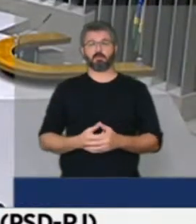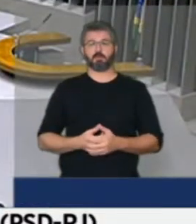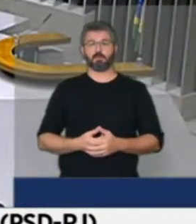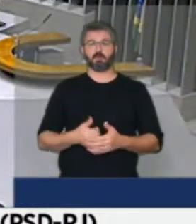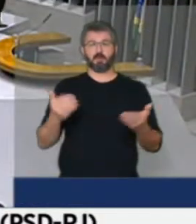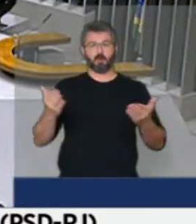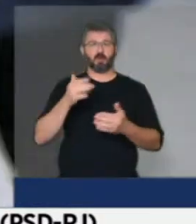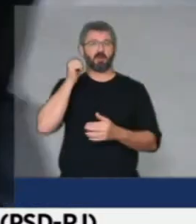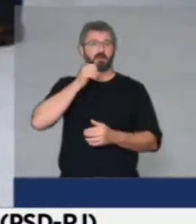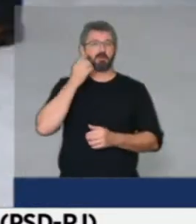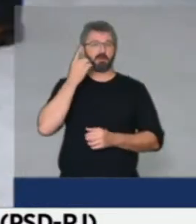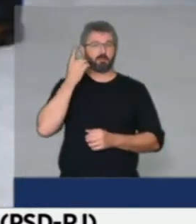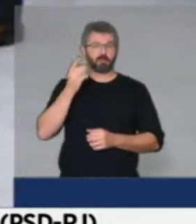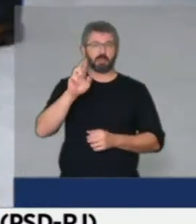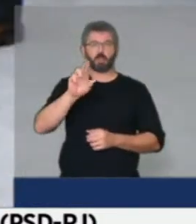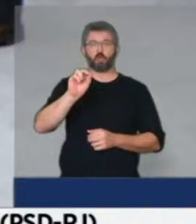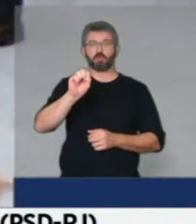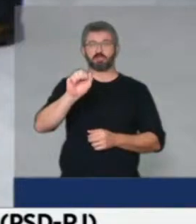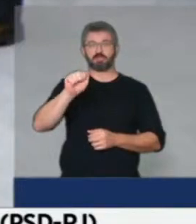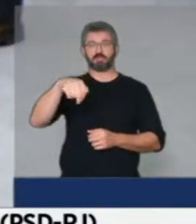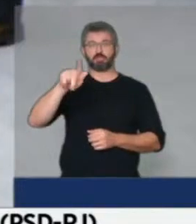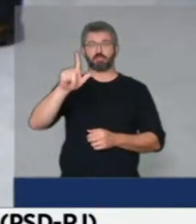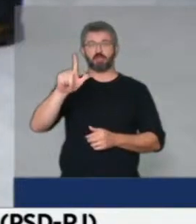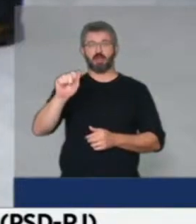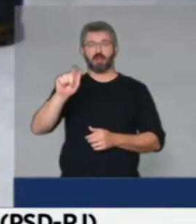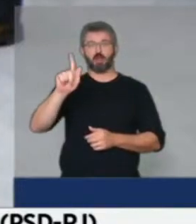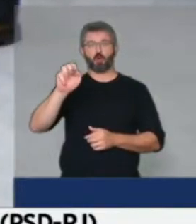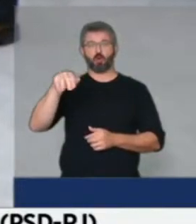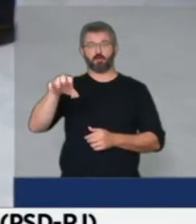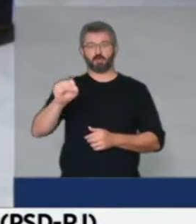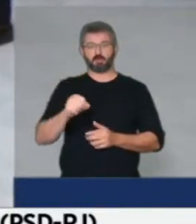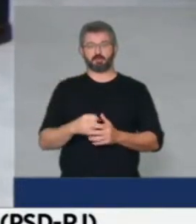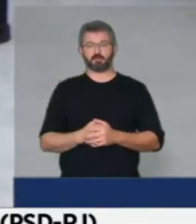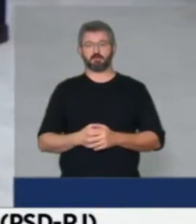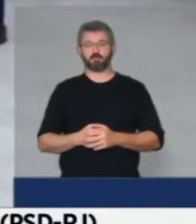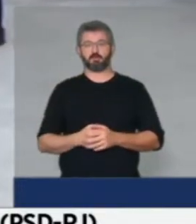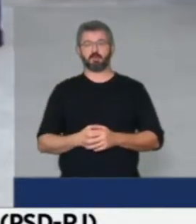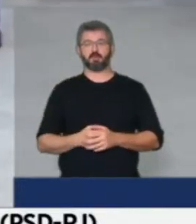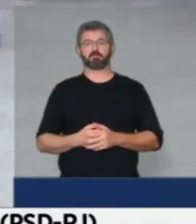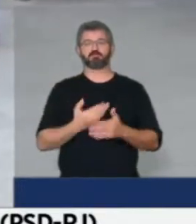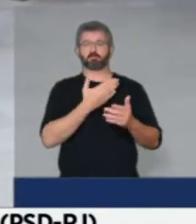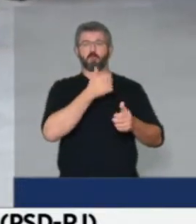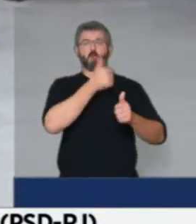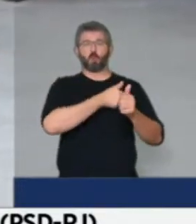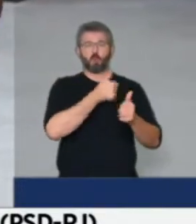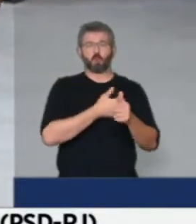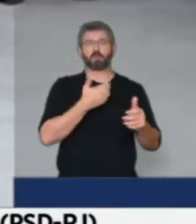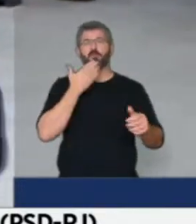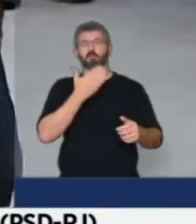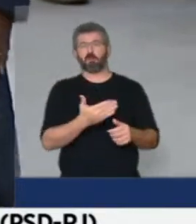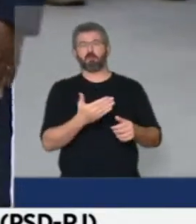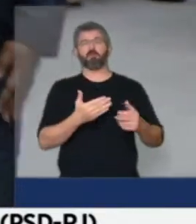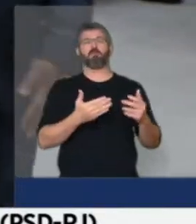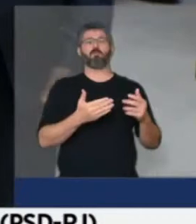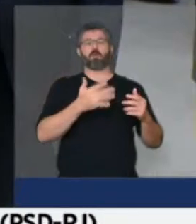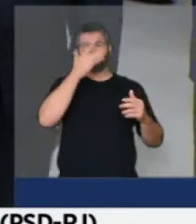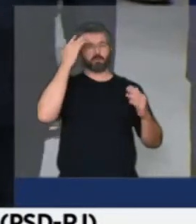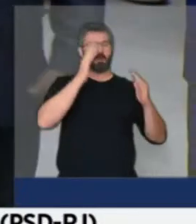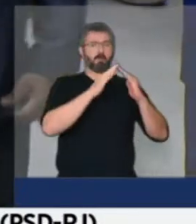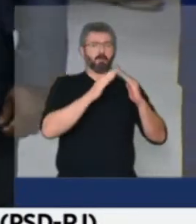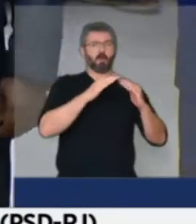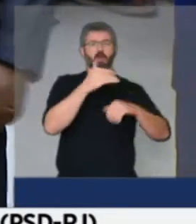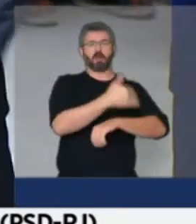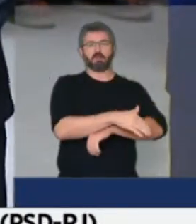trabalho extremamente diferenciado, principalmente com moradores de ruas, no combate às drogas, e hoje aqui em